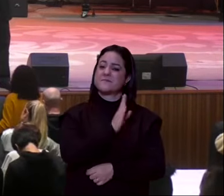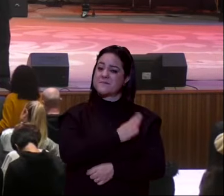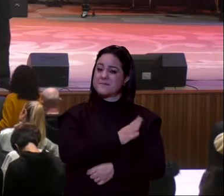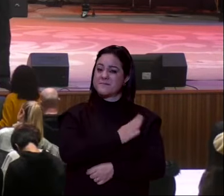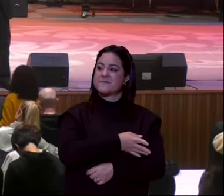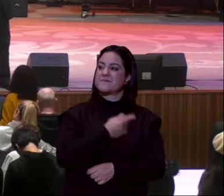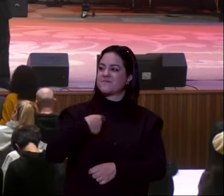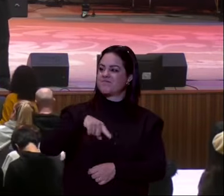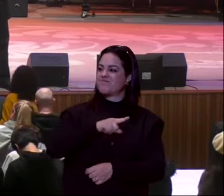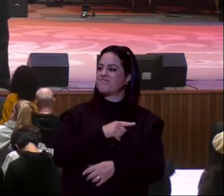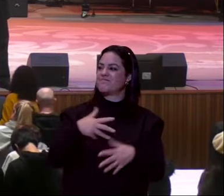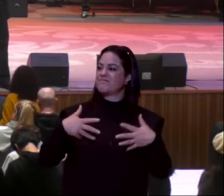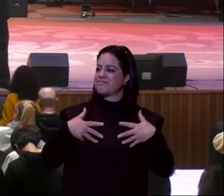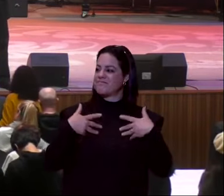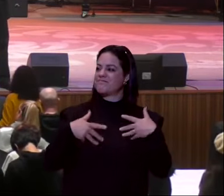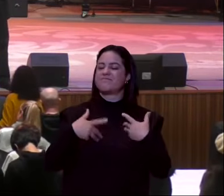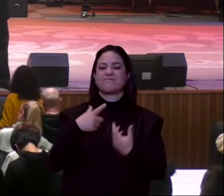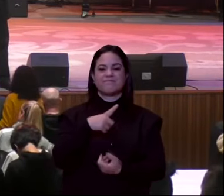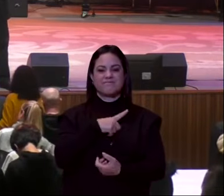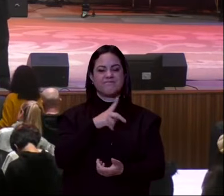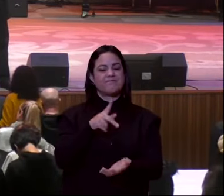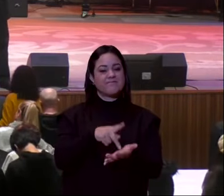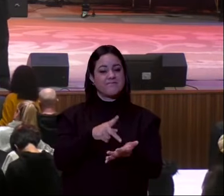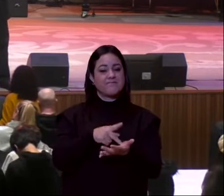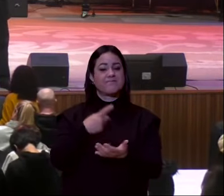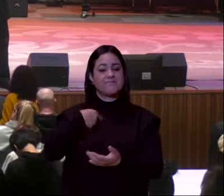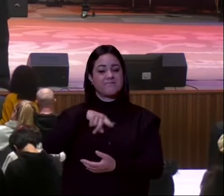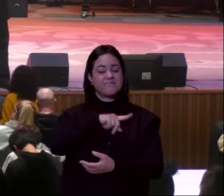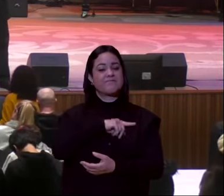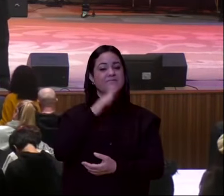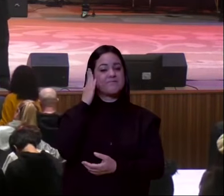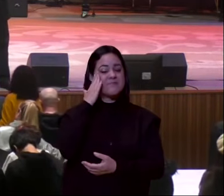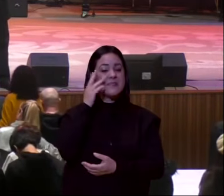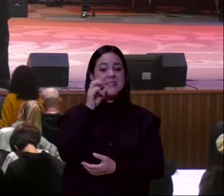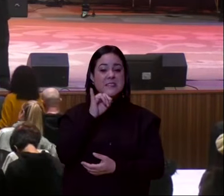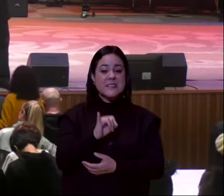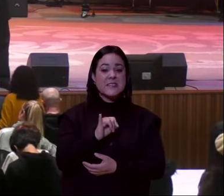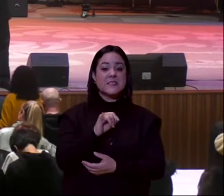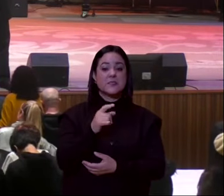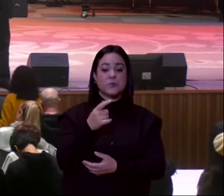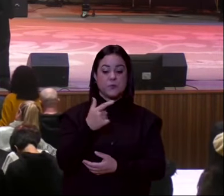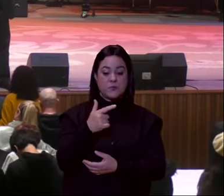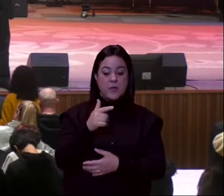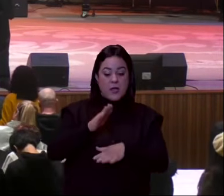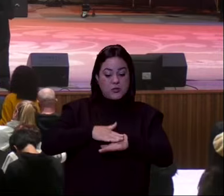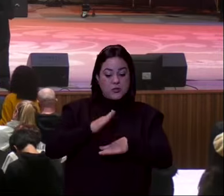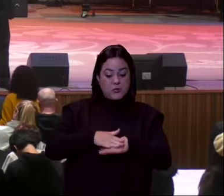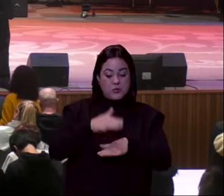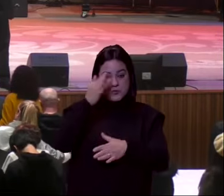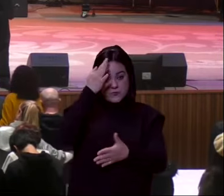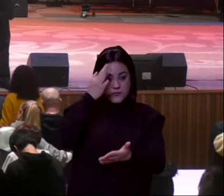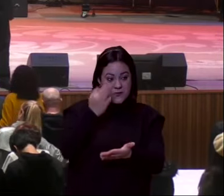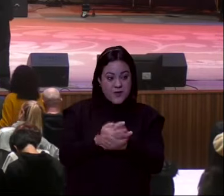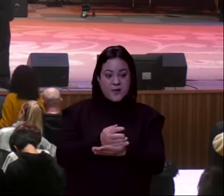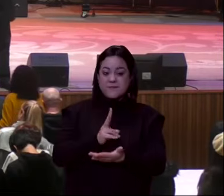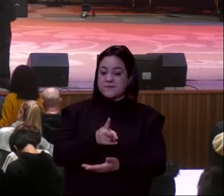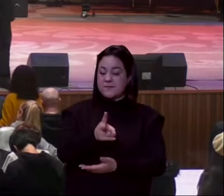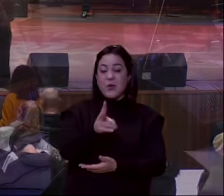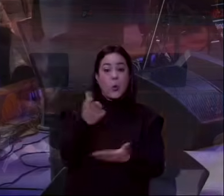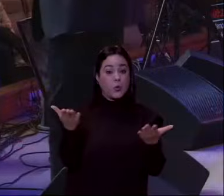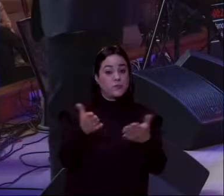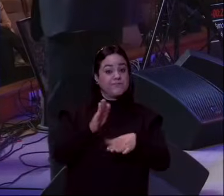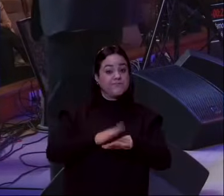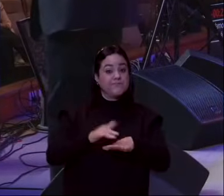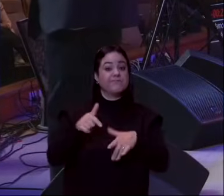coração da gente se alegra. E que a gente sabe que se a gente não der passos de fé, a gente não vai para frente. Então hoje você deu o